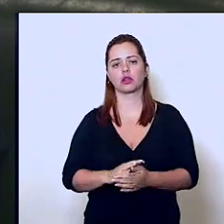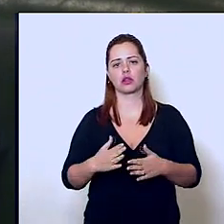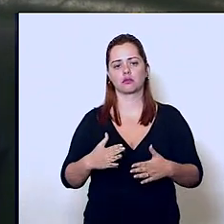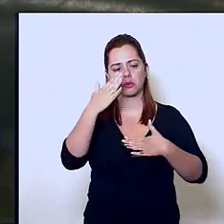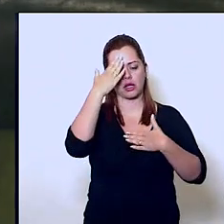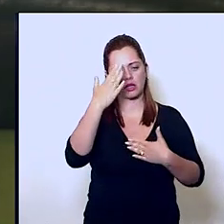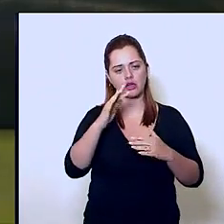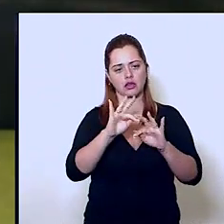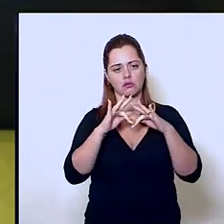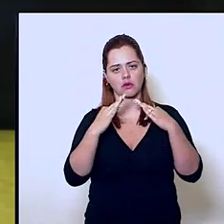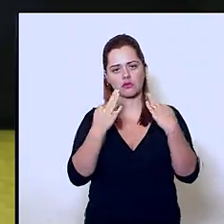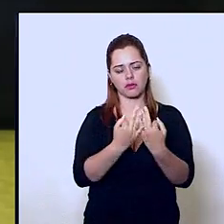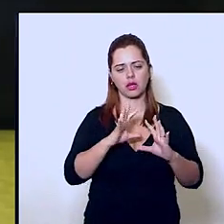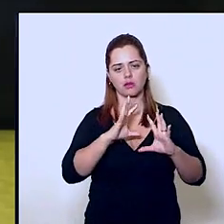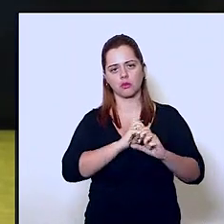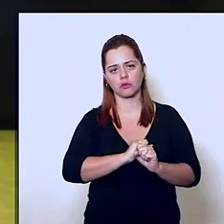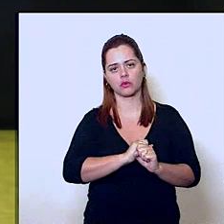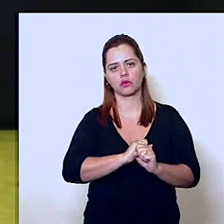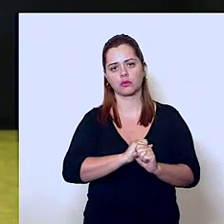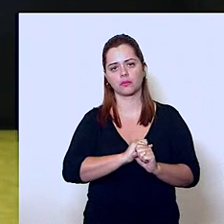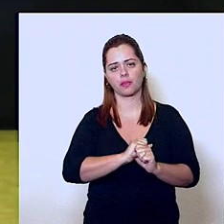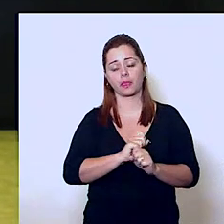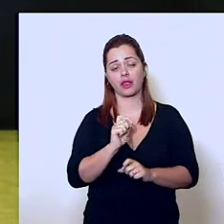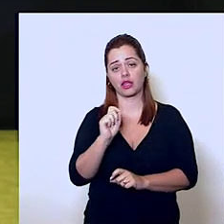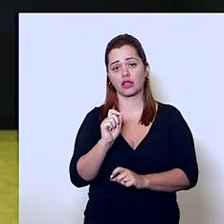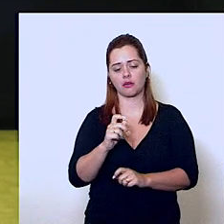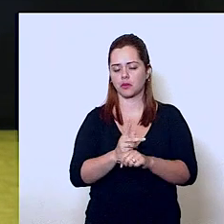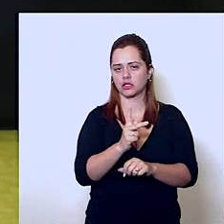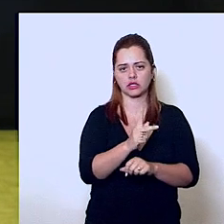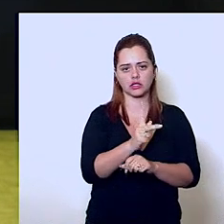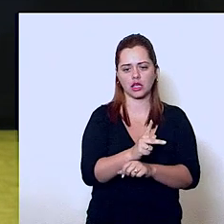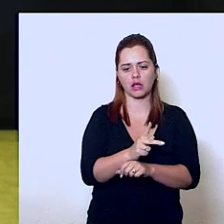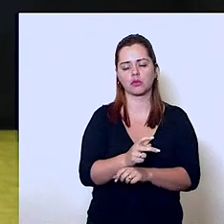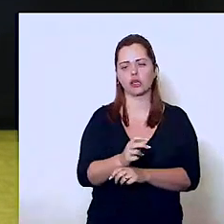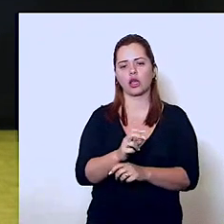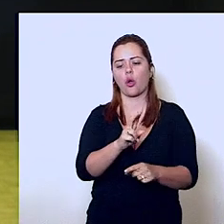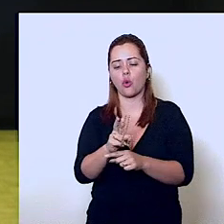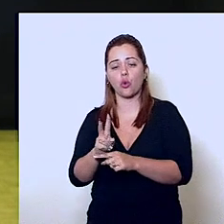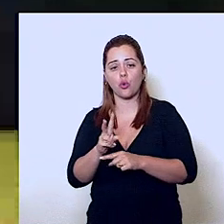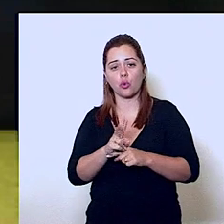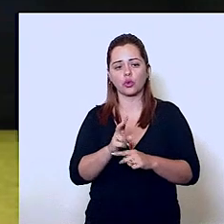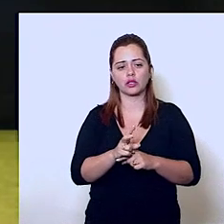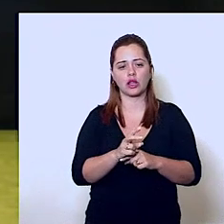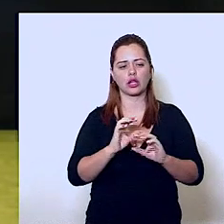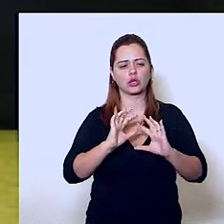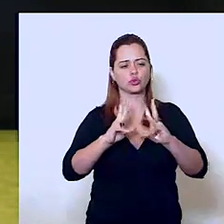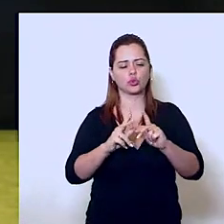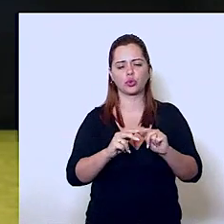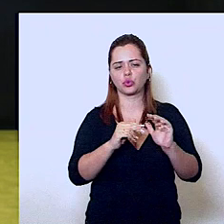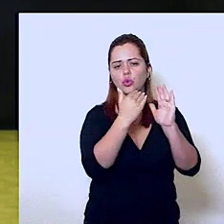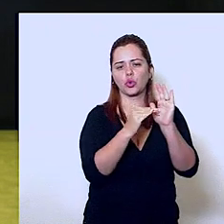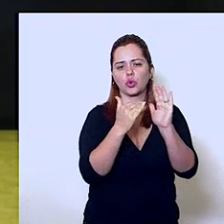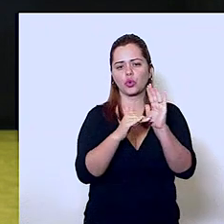amor, e que vamos sempre poder cultivar essas mensagens inspiradoras, né, e que tanto cativaram o